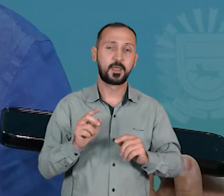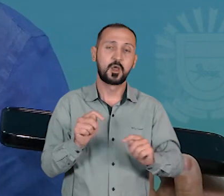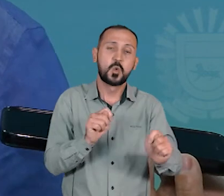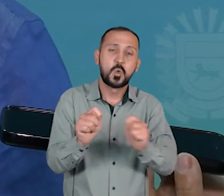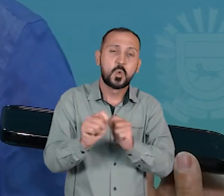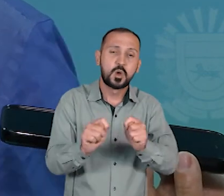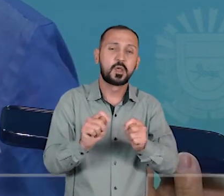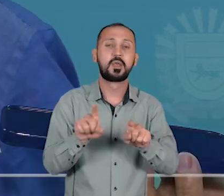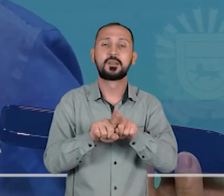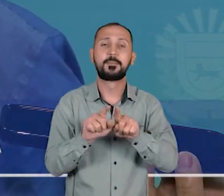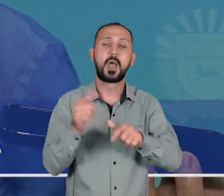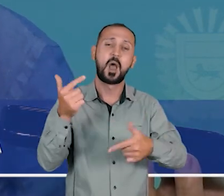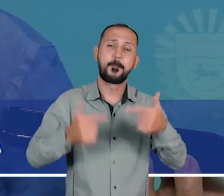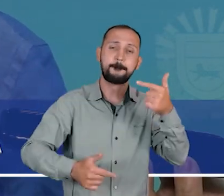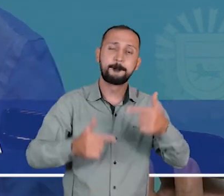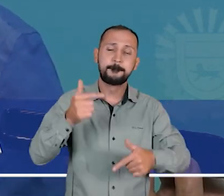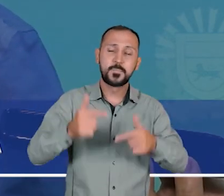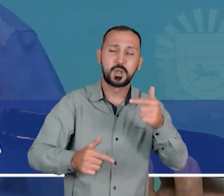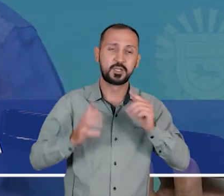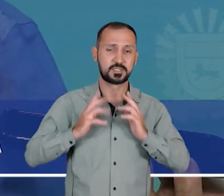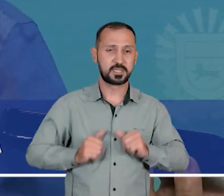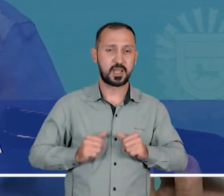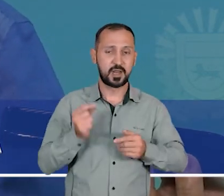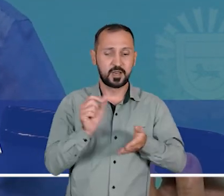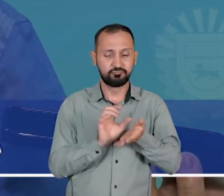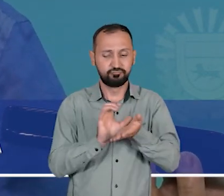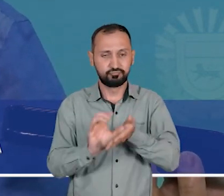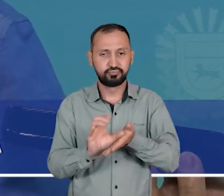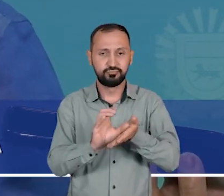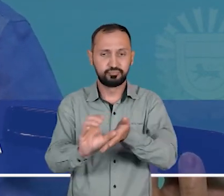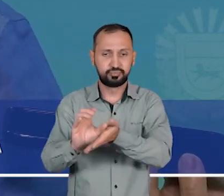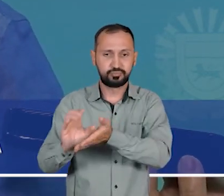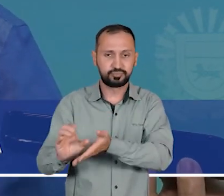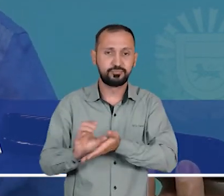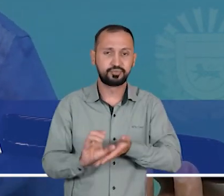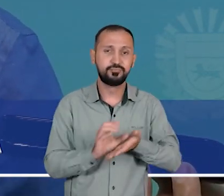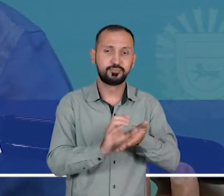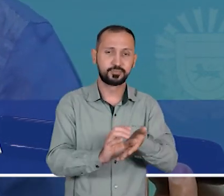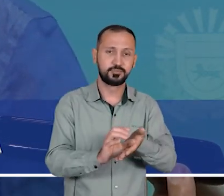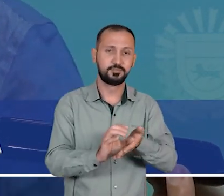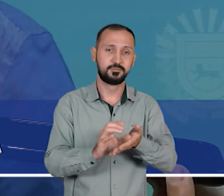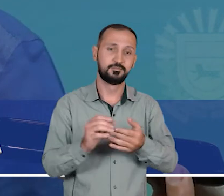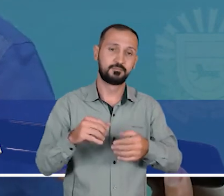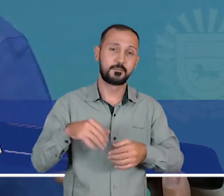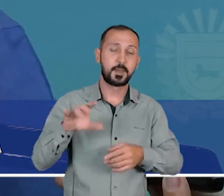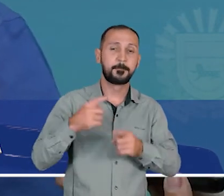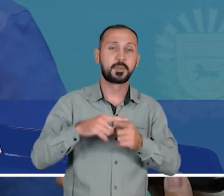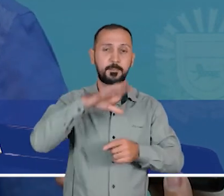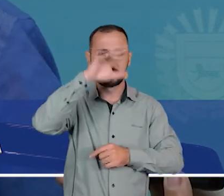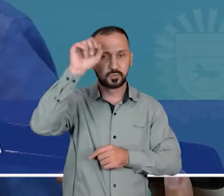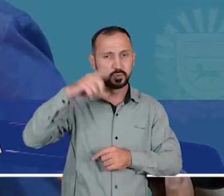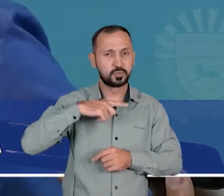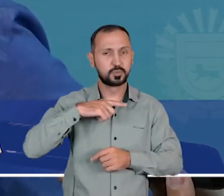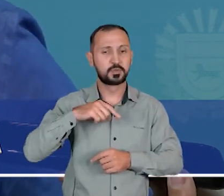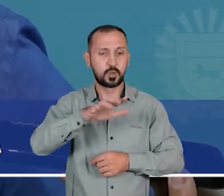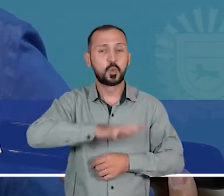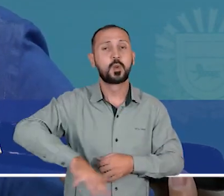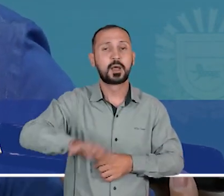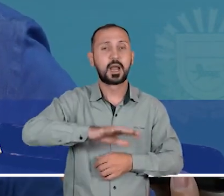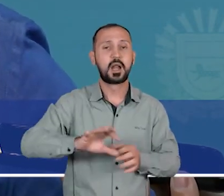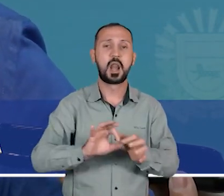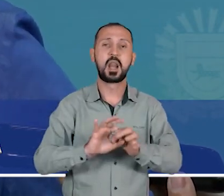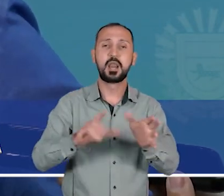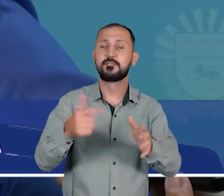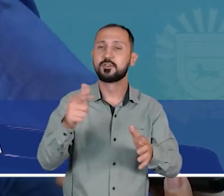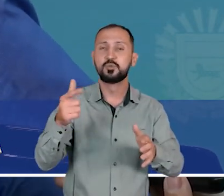né, e financiador de todas as políticas sanitárias para o sistema produtivo, né? A gente fala principalmente porque Mato Grosso do Sul faz parte